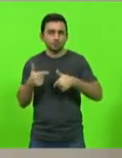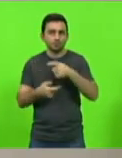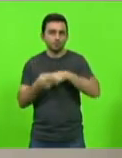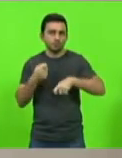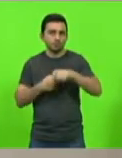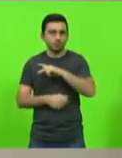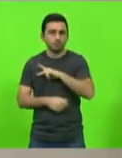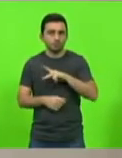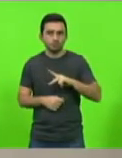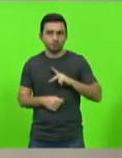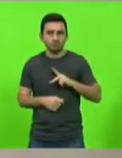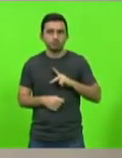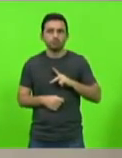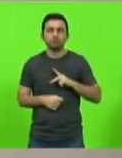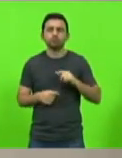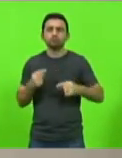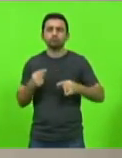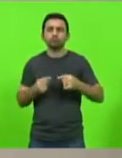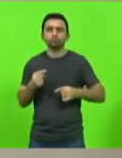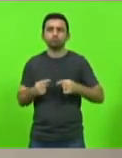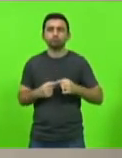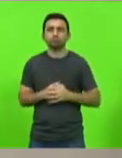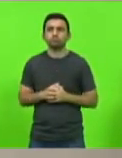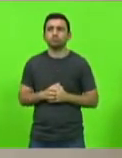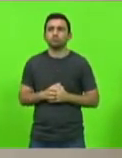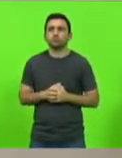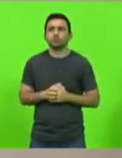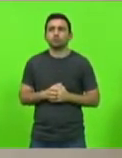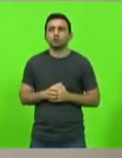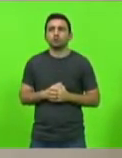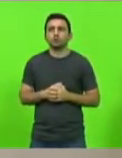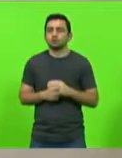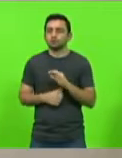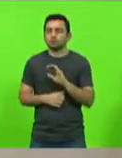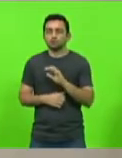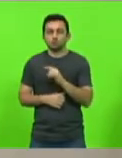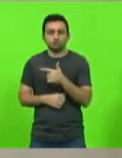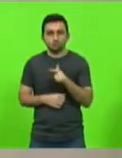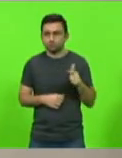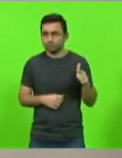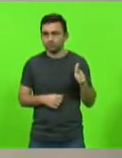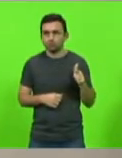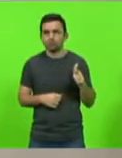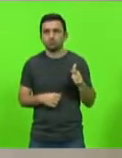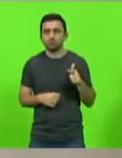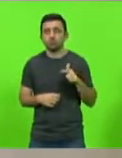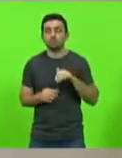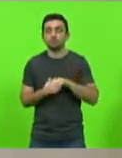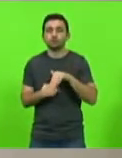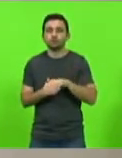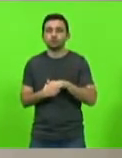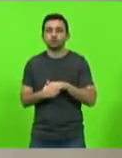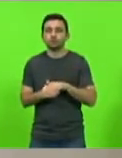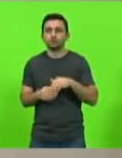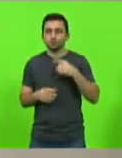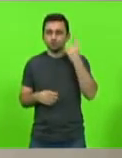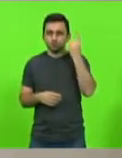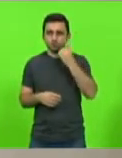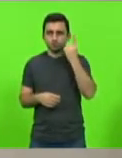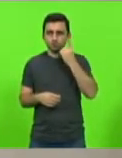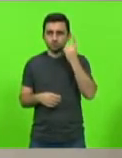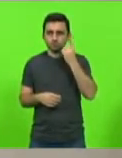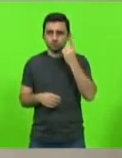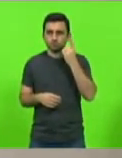Público. Em discussão. Não havendo quem queira discutir, em votação. Deputados que aprovam, permaneça como se encontra.